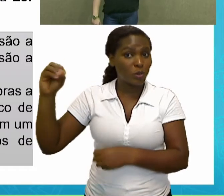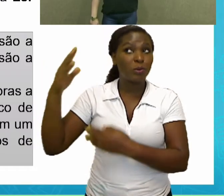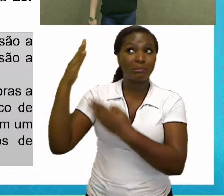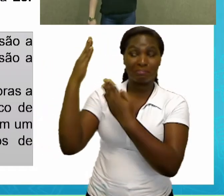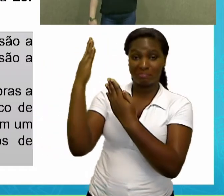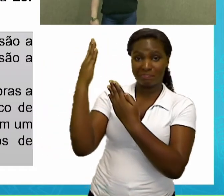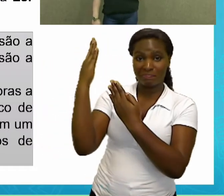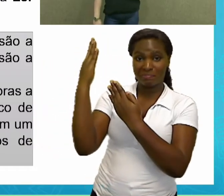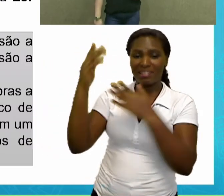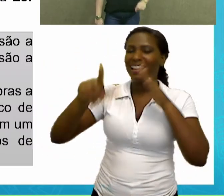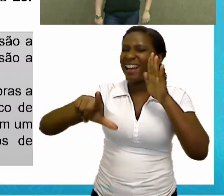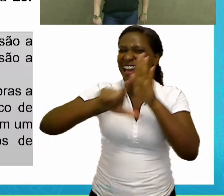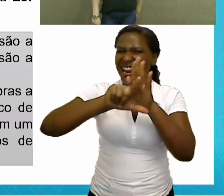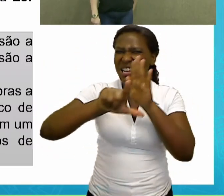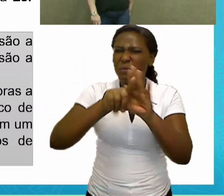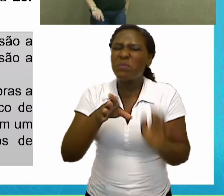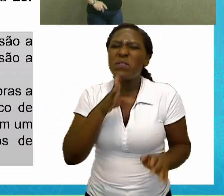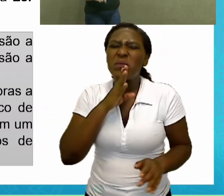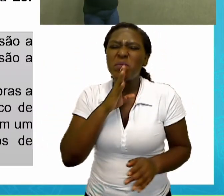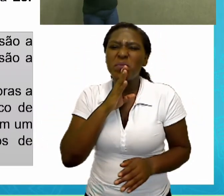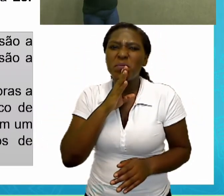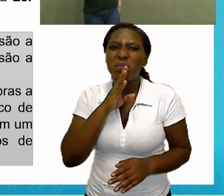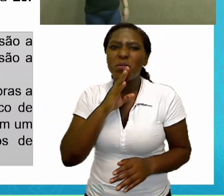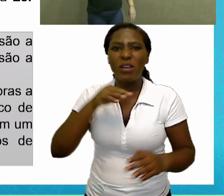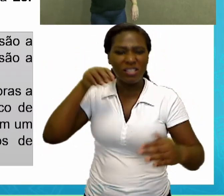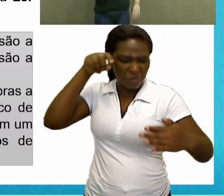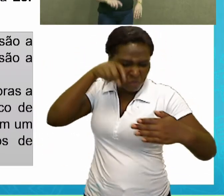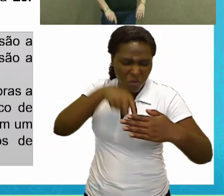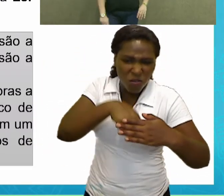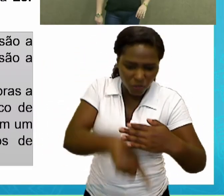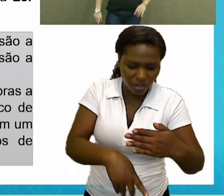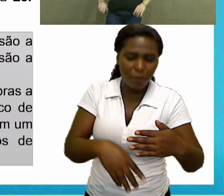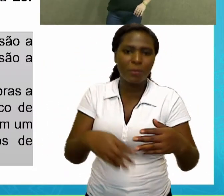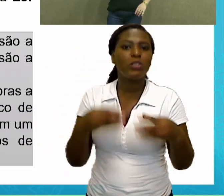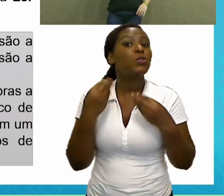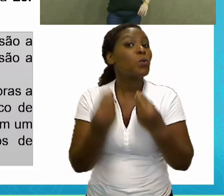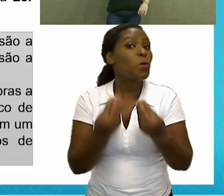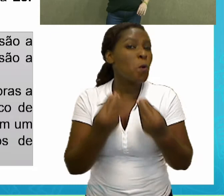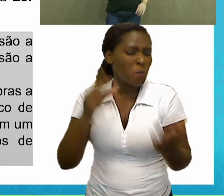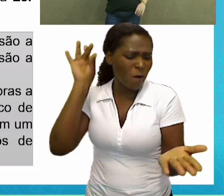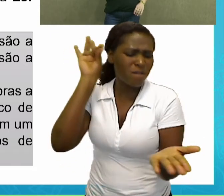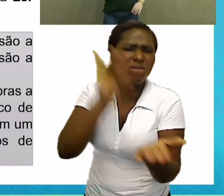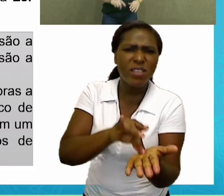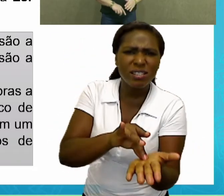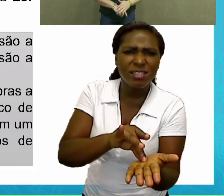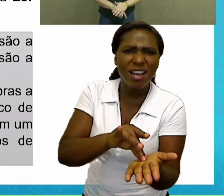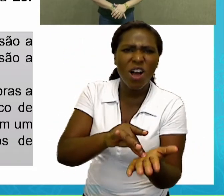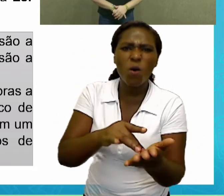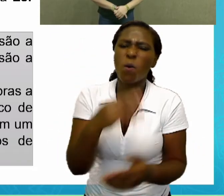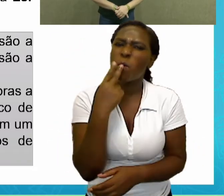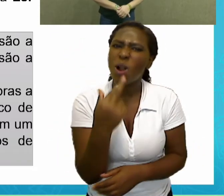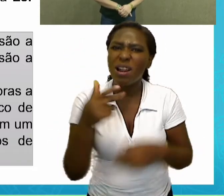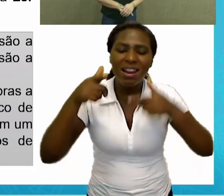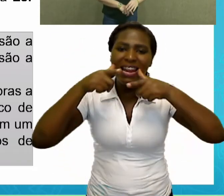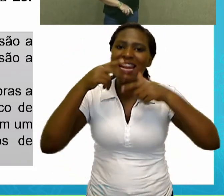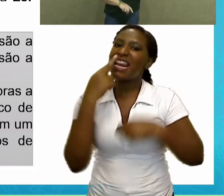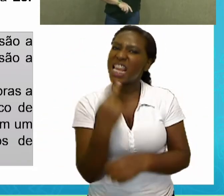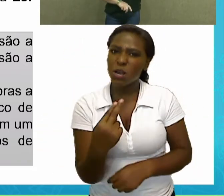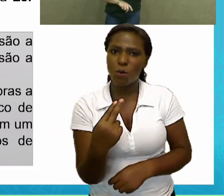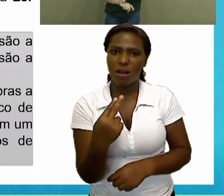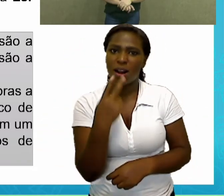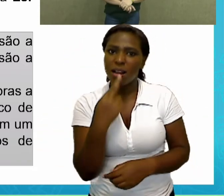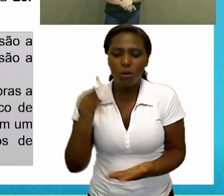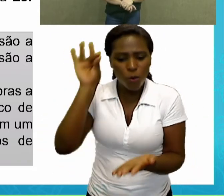foi reconhecida como língua a partir da citada Lei 10.436,